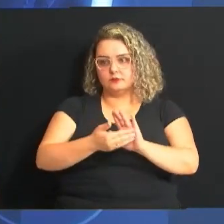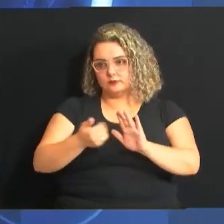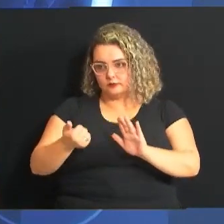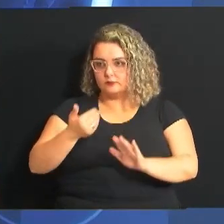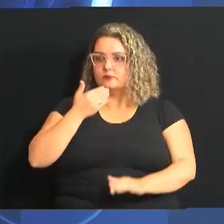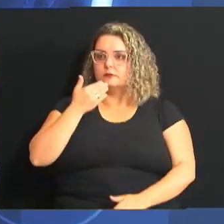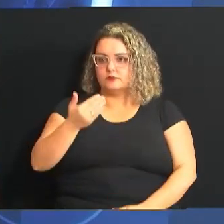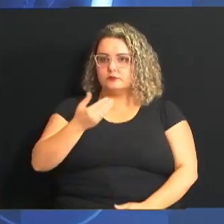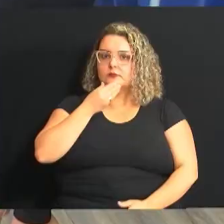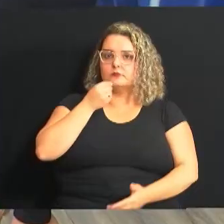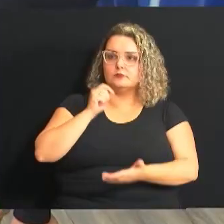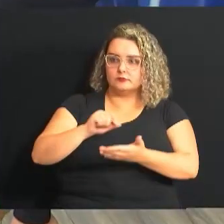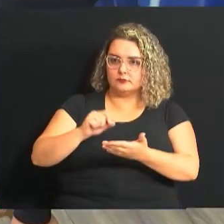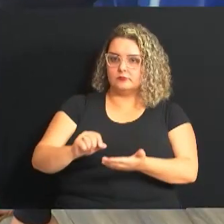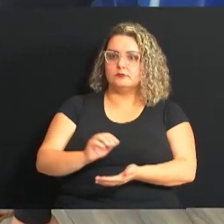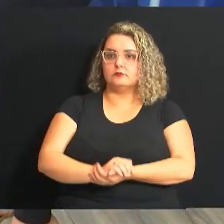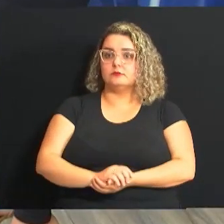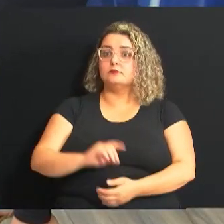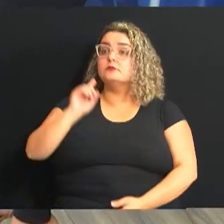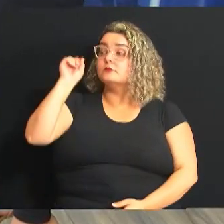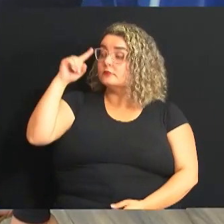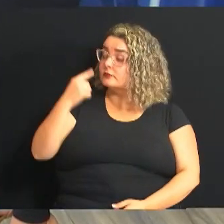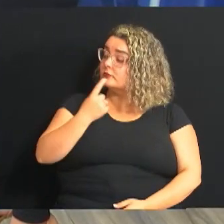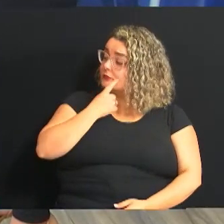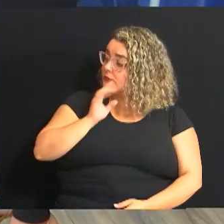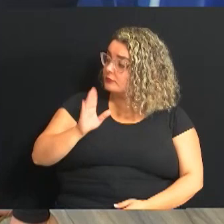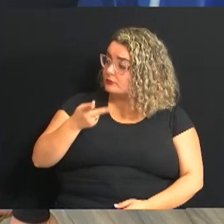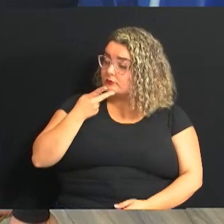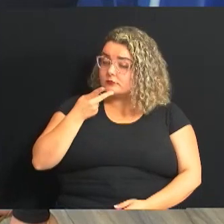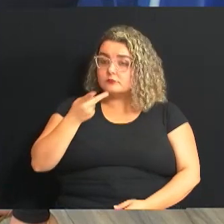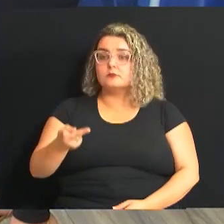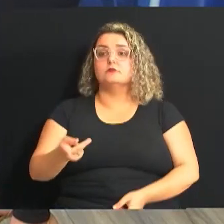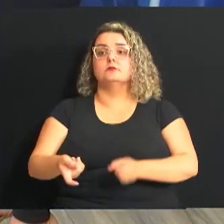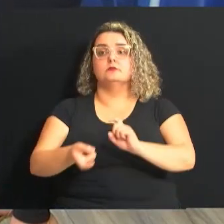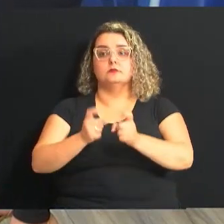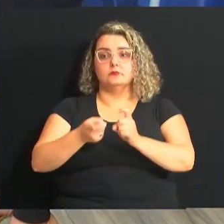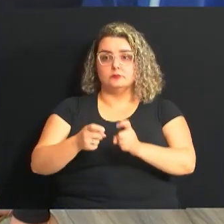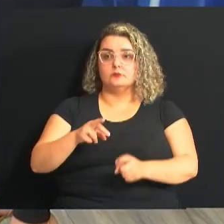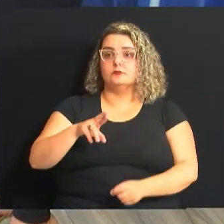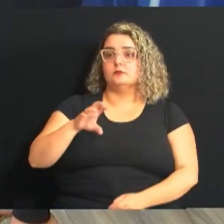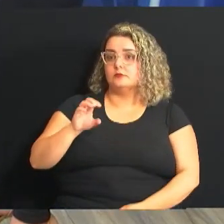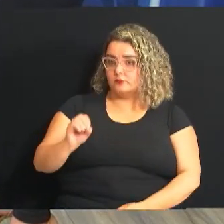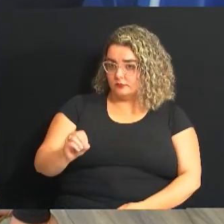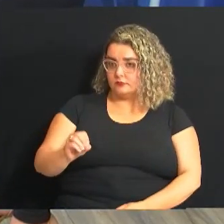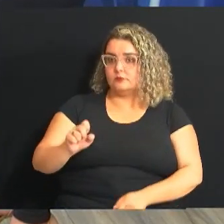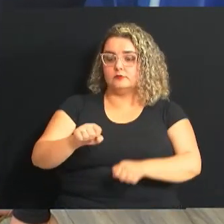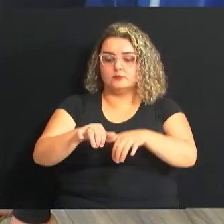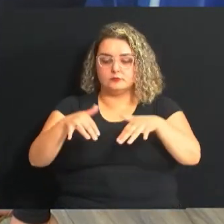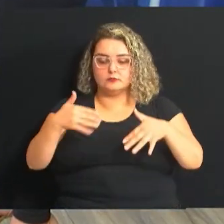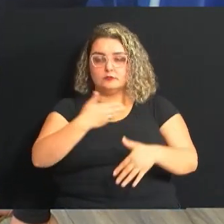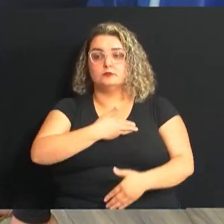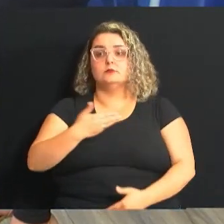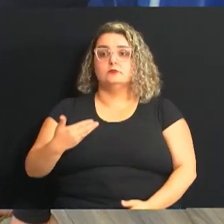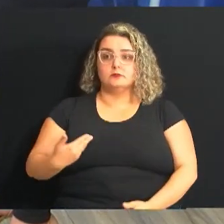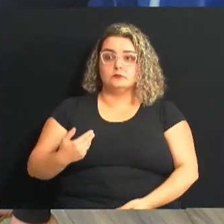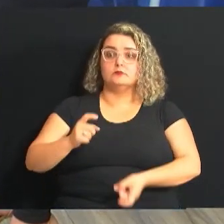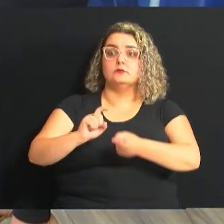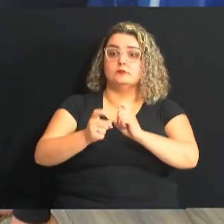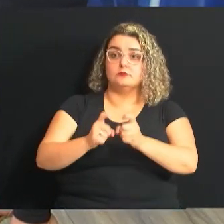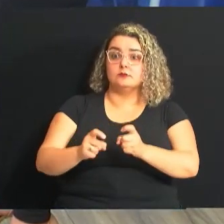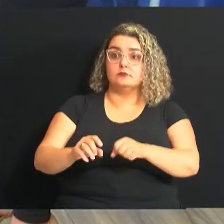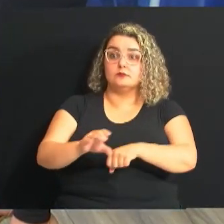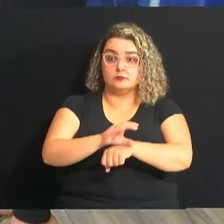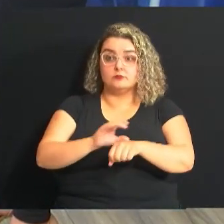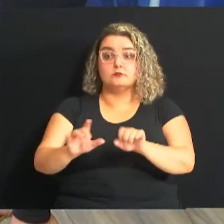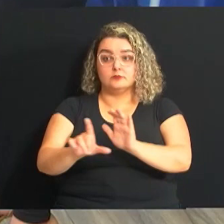do autor. Bernabreu, já falamos aqui da reunião ordinária, da audiência pública, da reunião da Constileg,